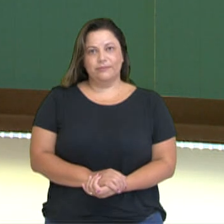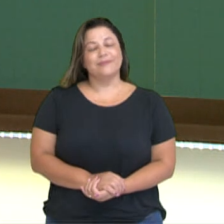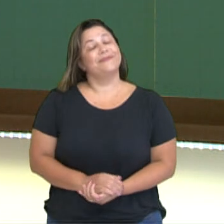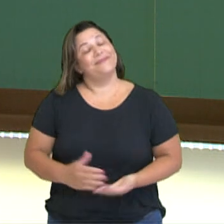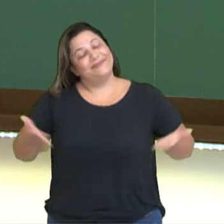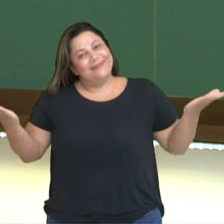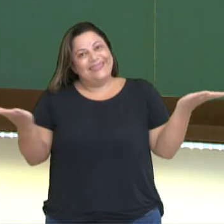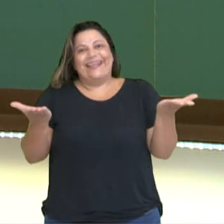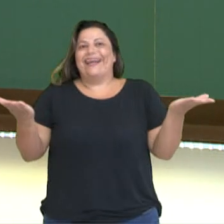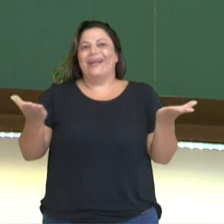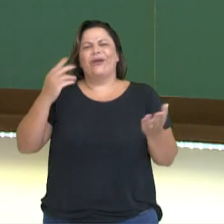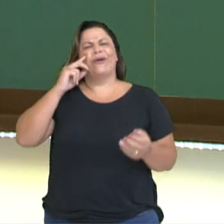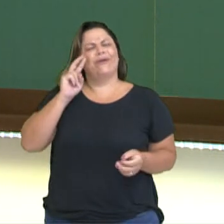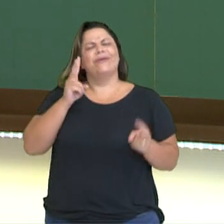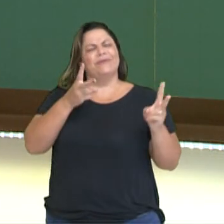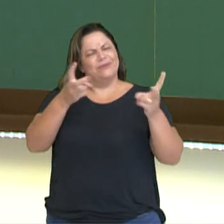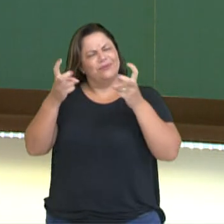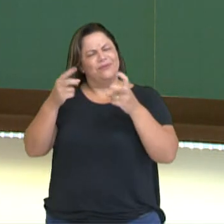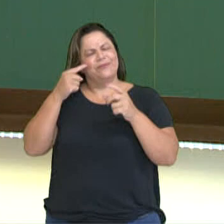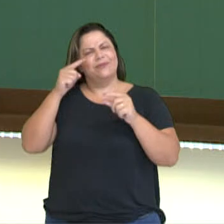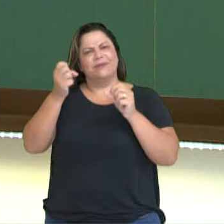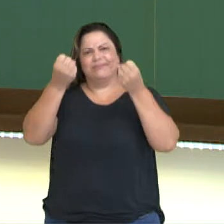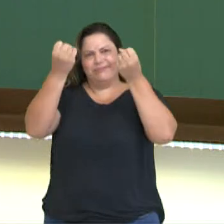E agora, vamos ver se vocês acertaram?